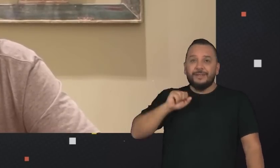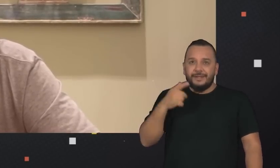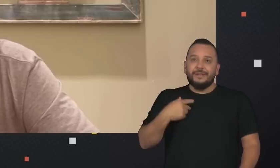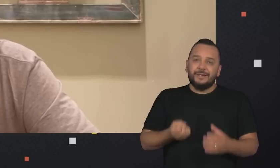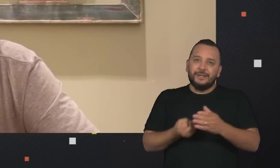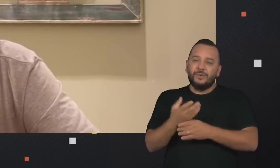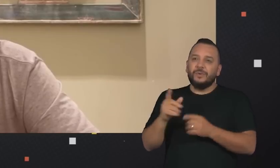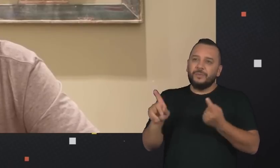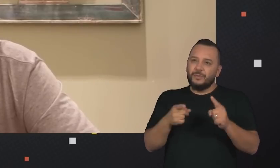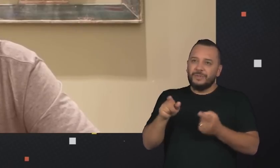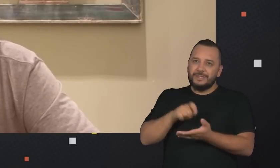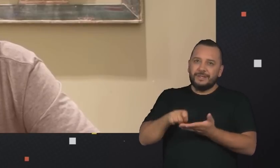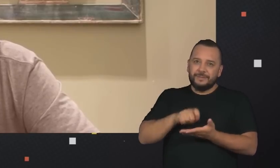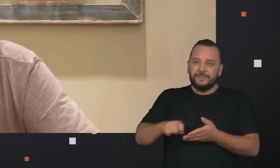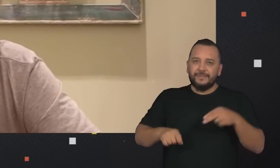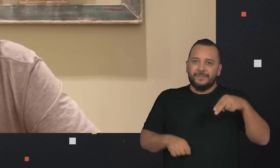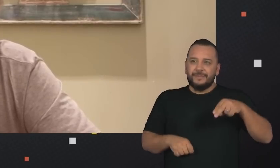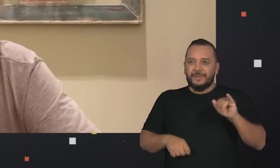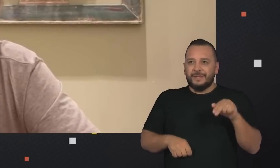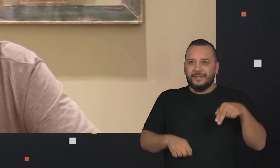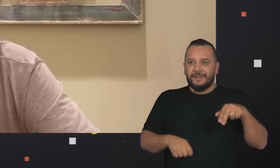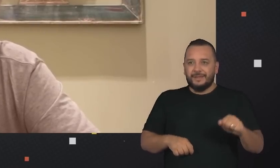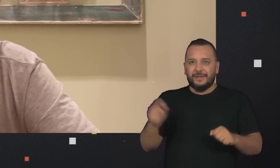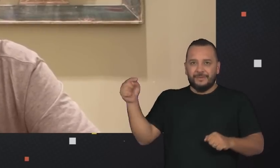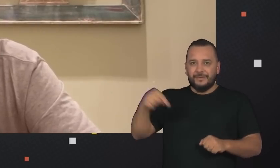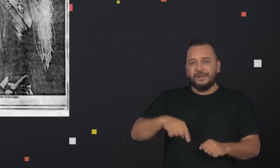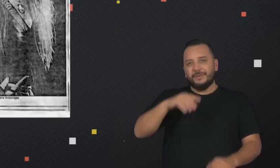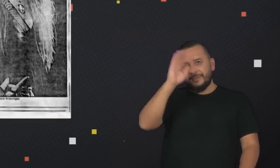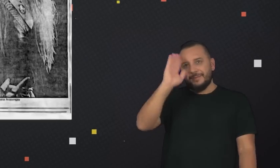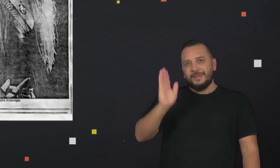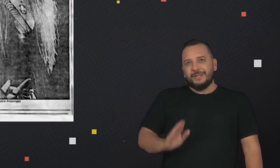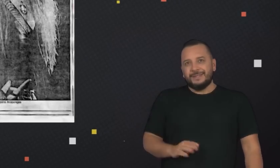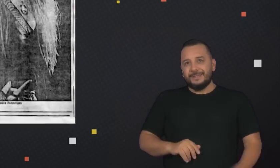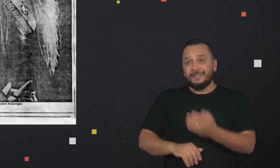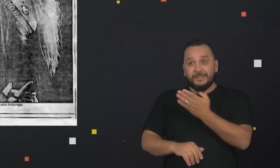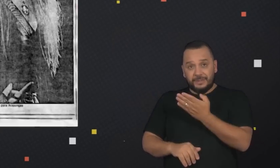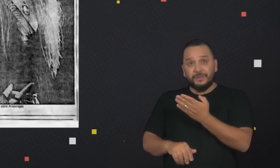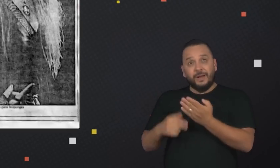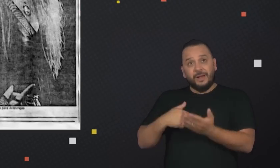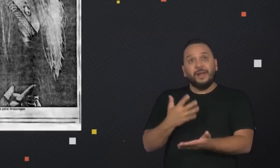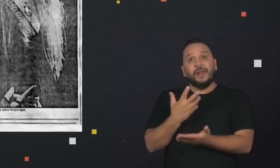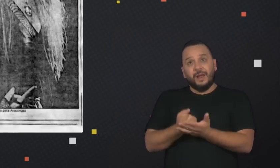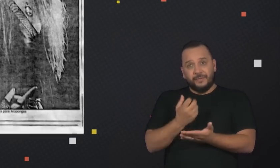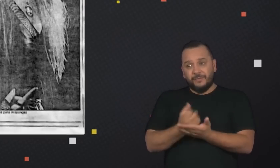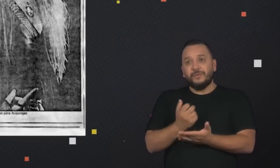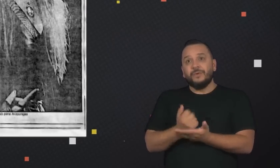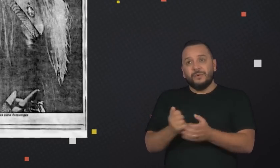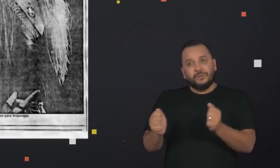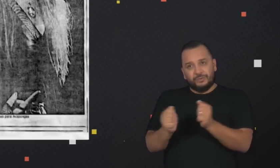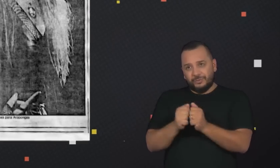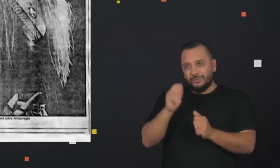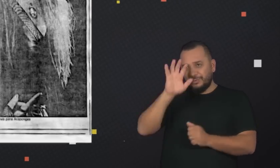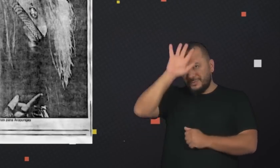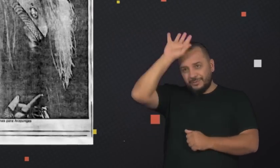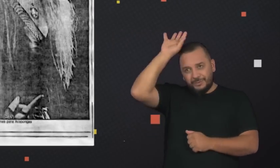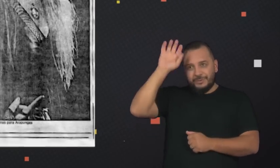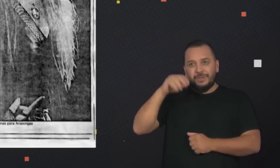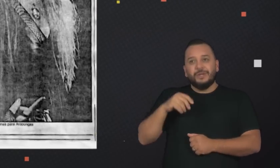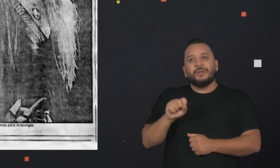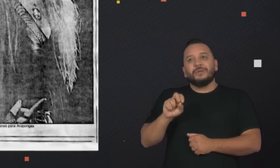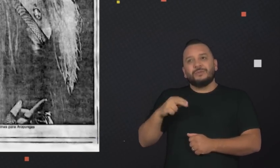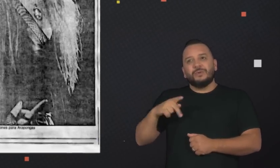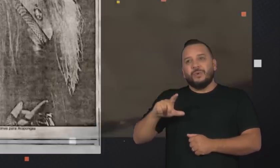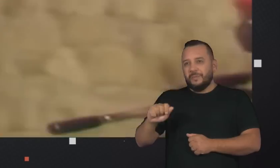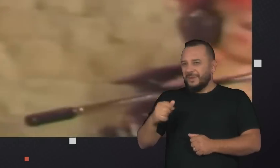música. E aí a Nina Hagen veio para o Brasil, não me lembro como, ela veio e gravou Garota de Berlim com o Supla. Meu Deus, foi